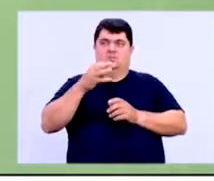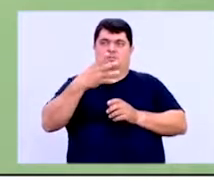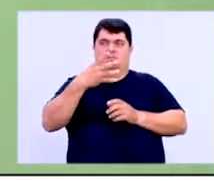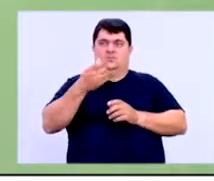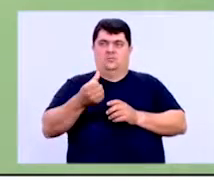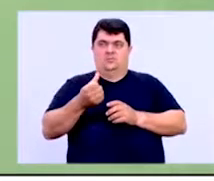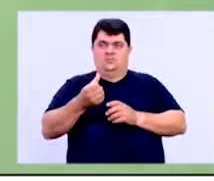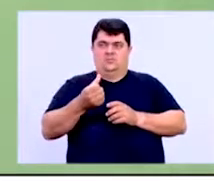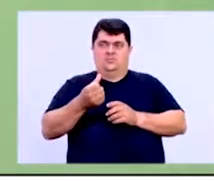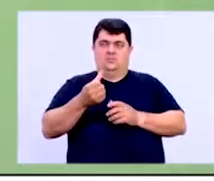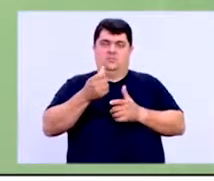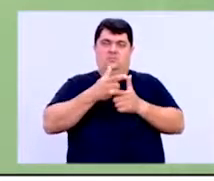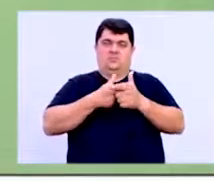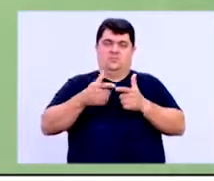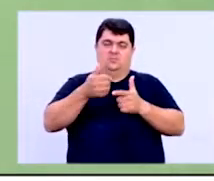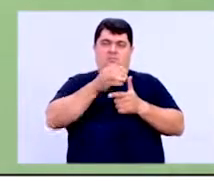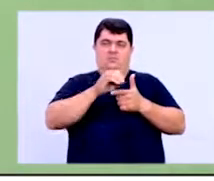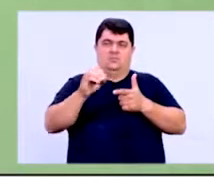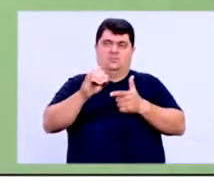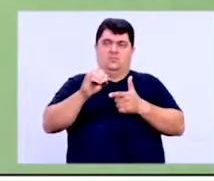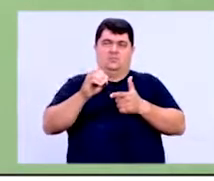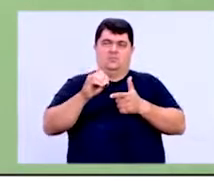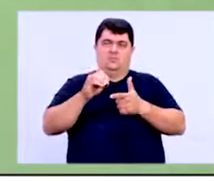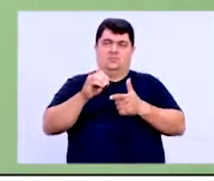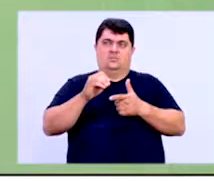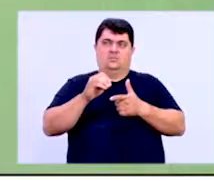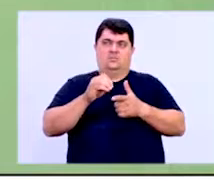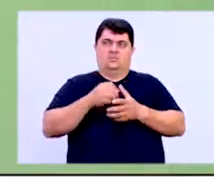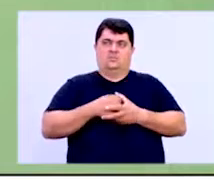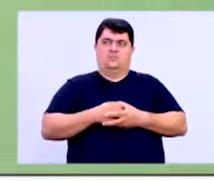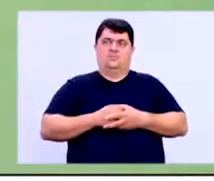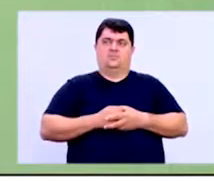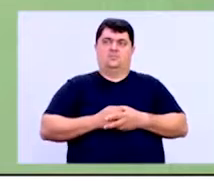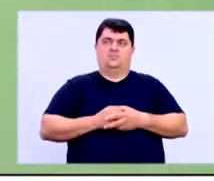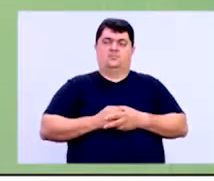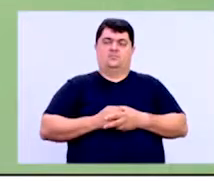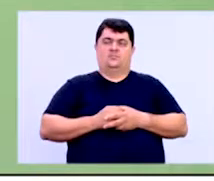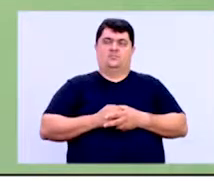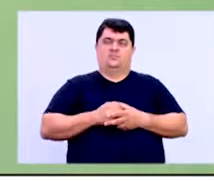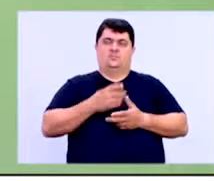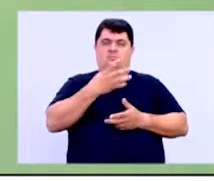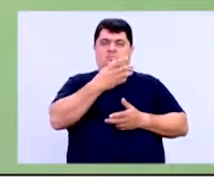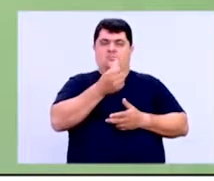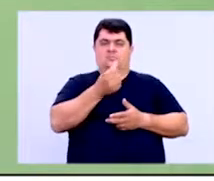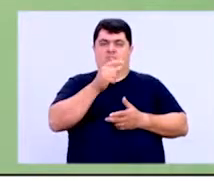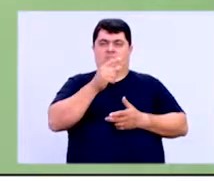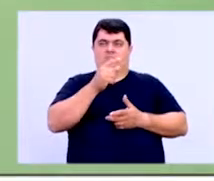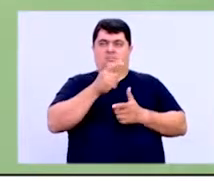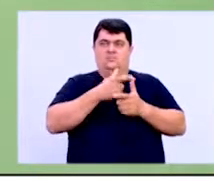46, isso. E tem esse divisor aqui, ó, tem esse fator divisor, 46% dividido por